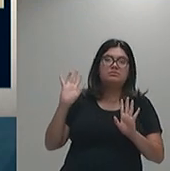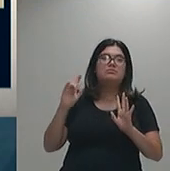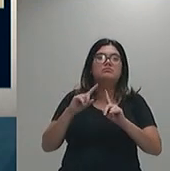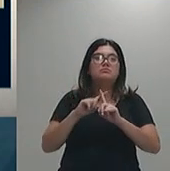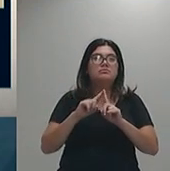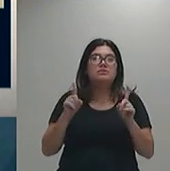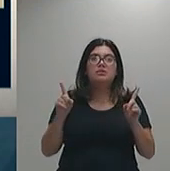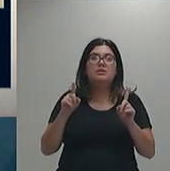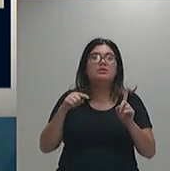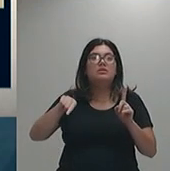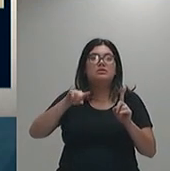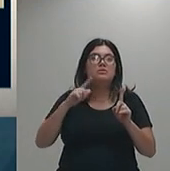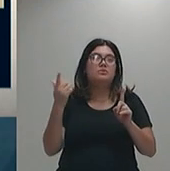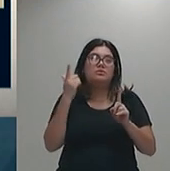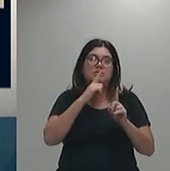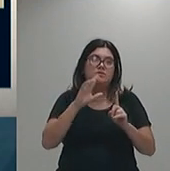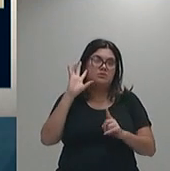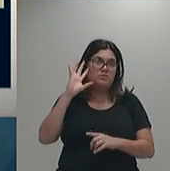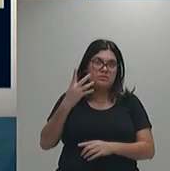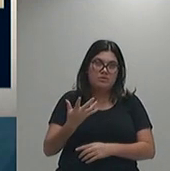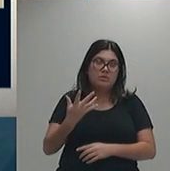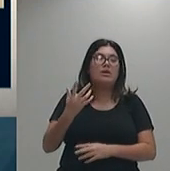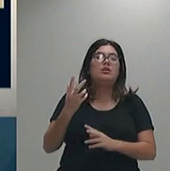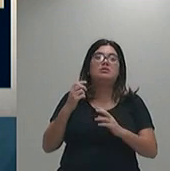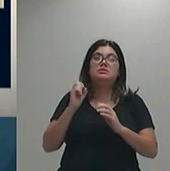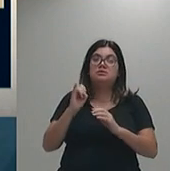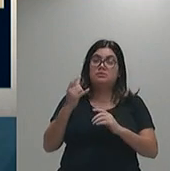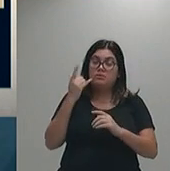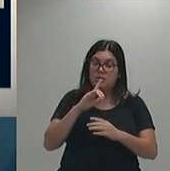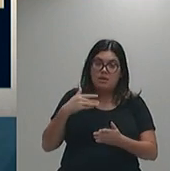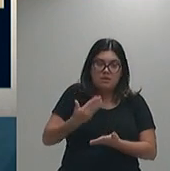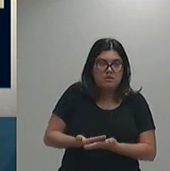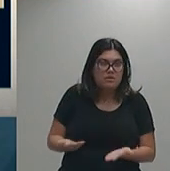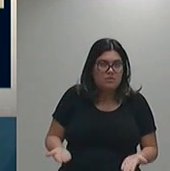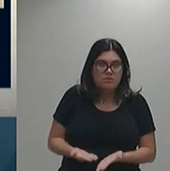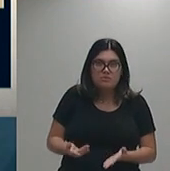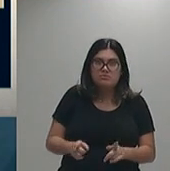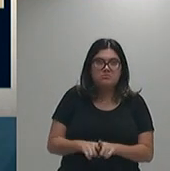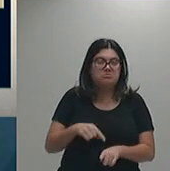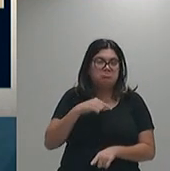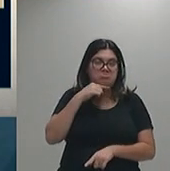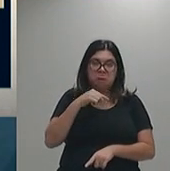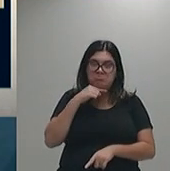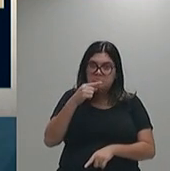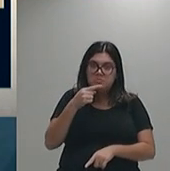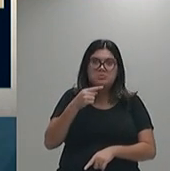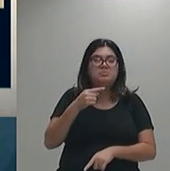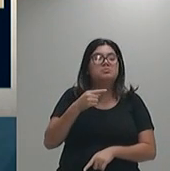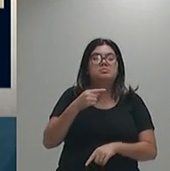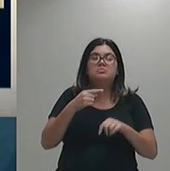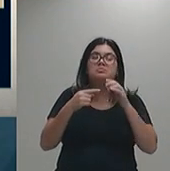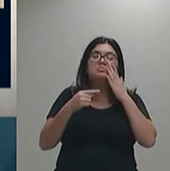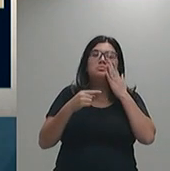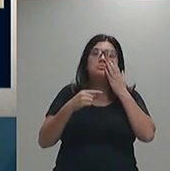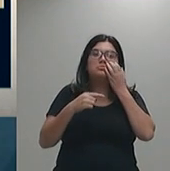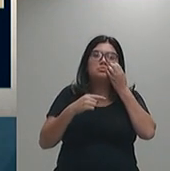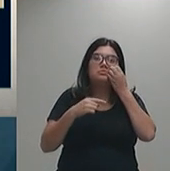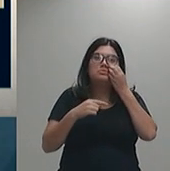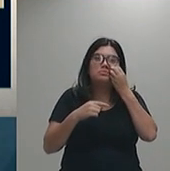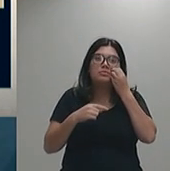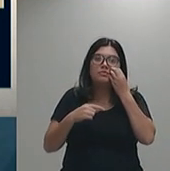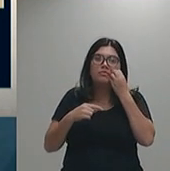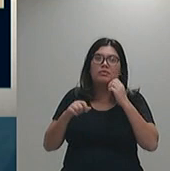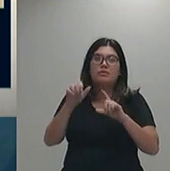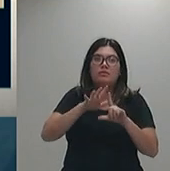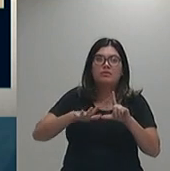conseguiram solucionar e como não consegue até hoje acho que nem tão conseguindo formar o painel completo de